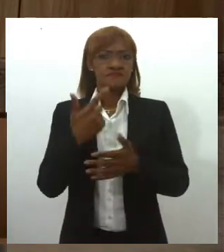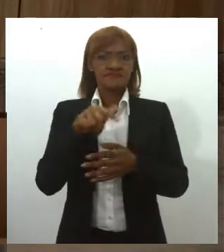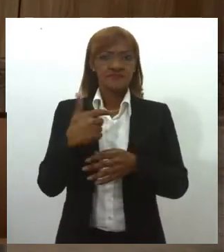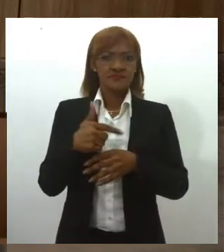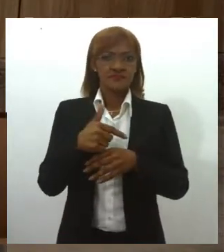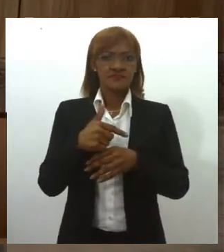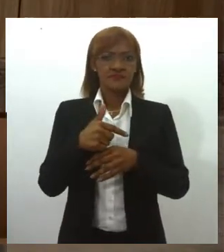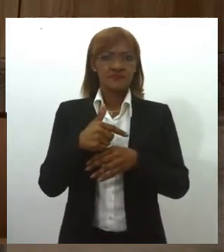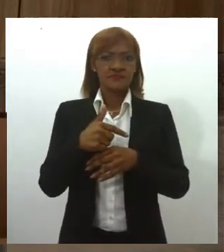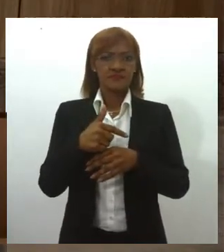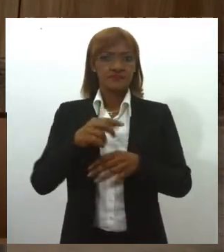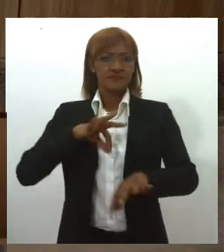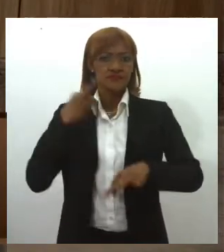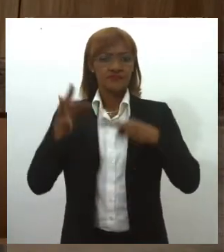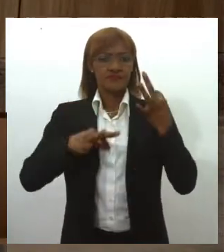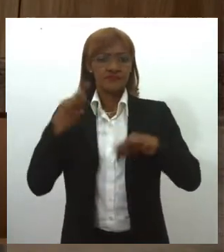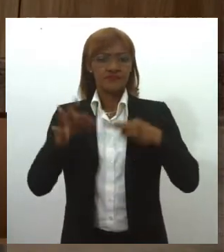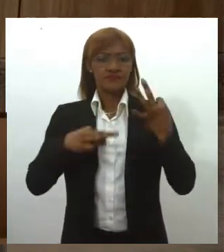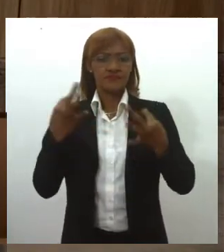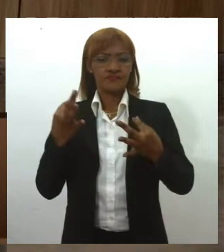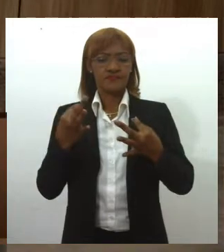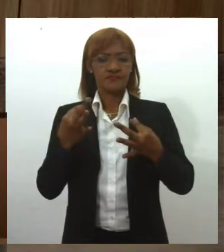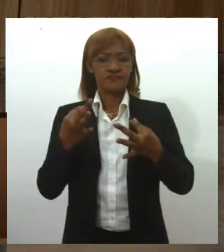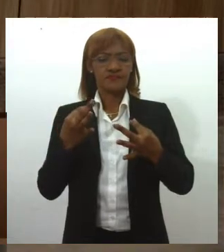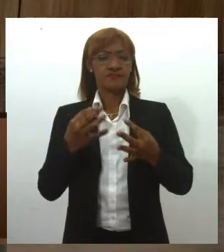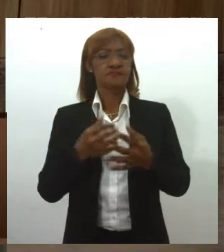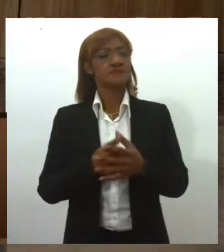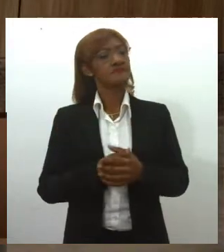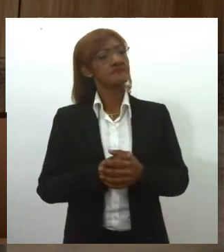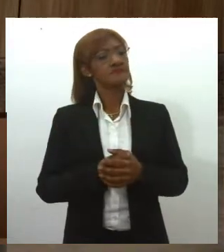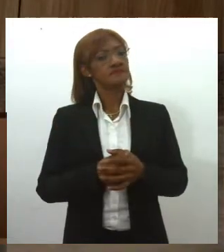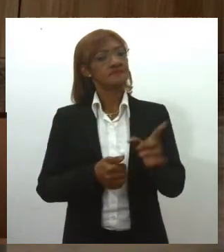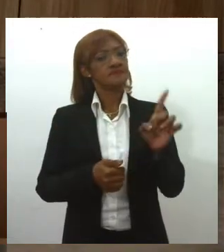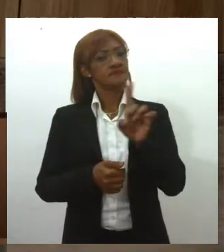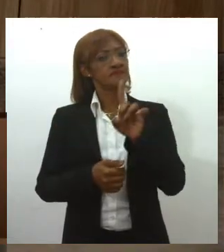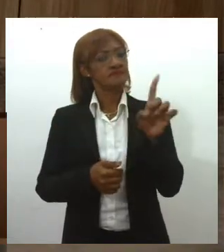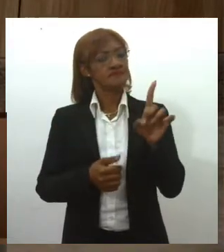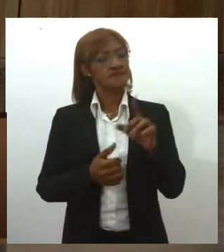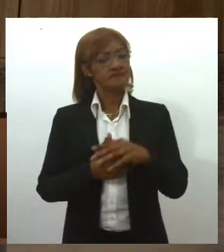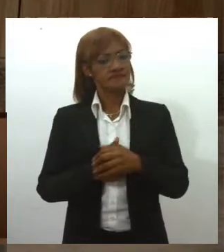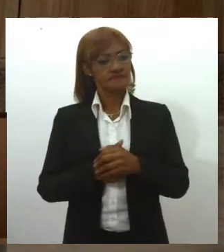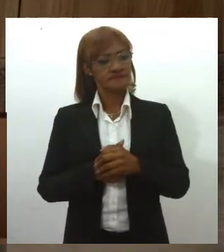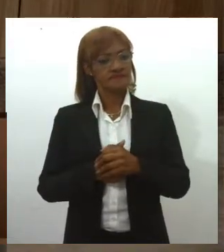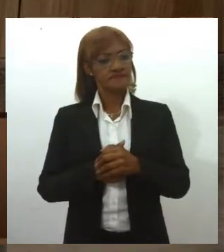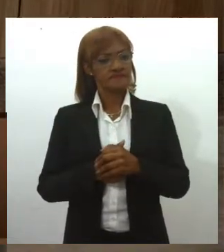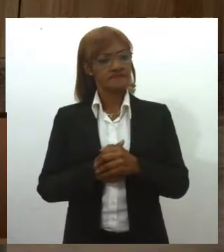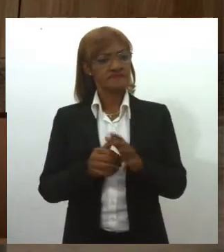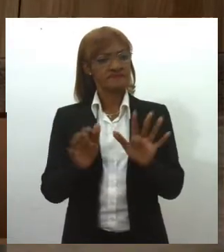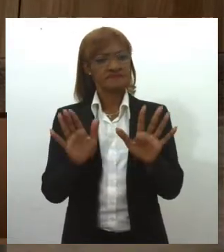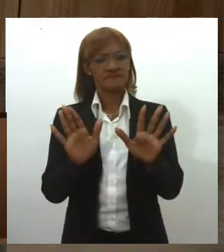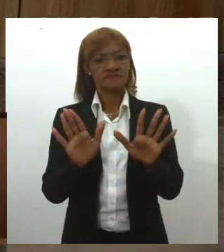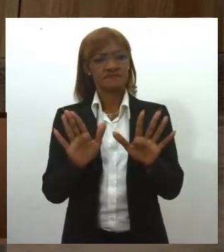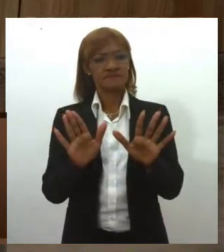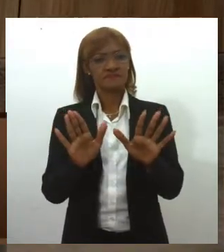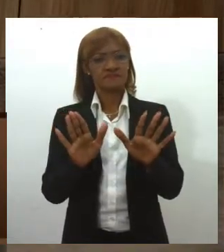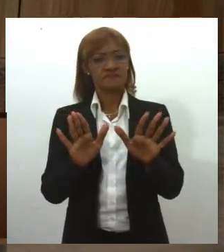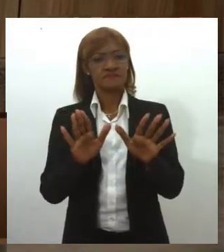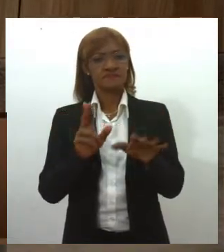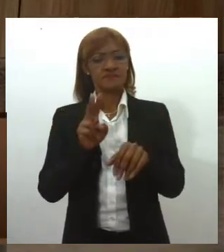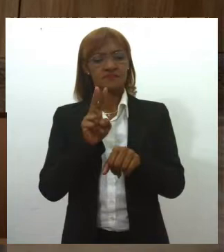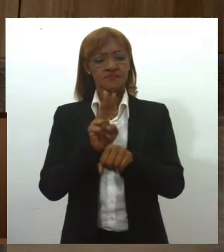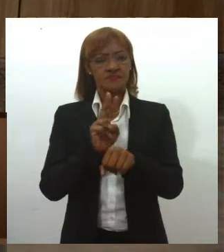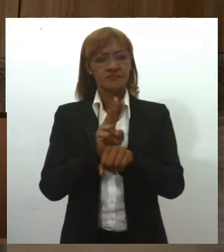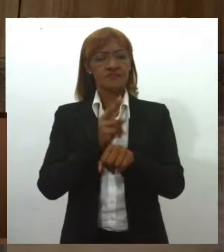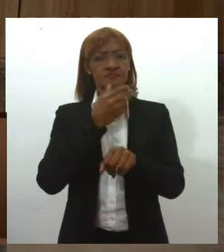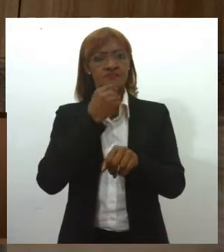Não. você deve estar falando agora do tratamento, né? Aquele homem que tratou